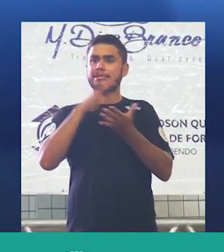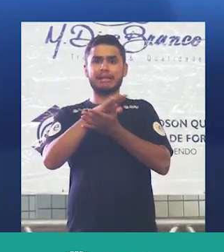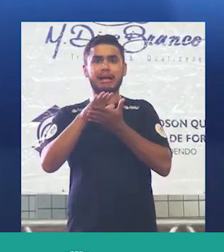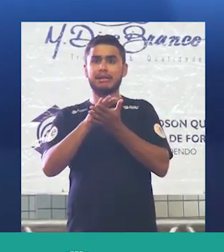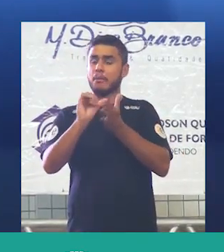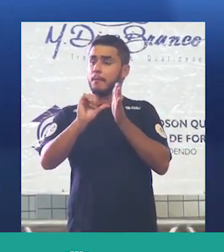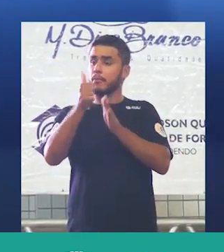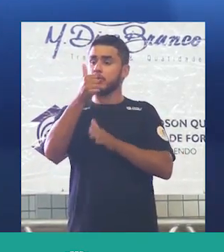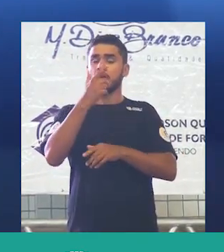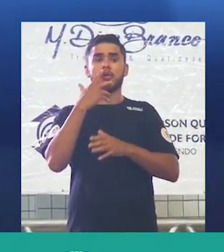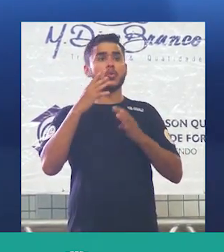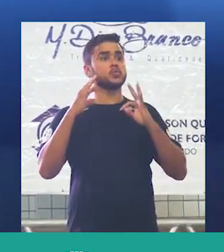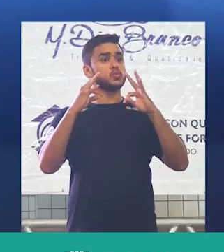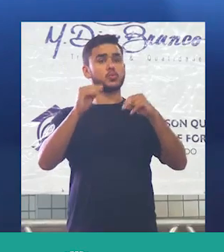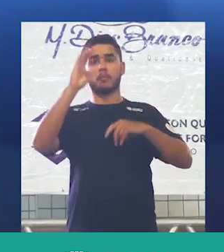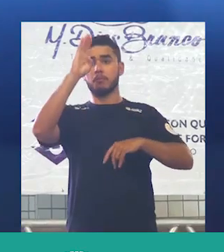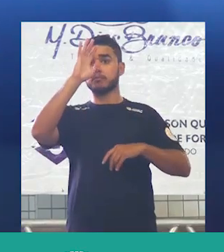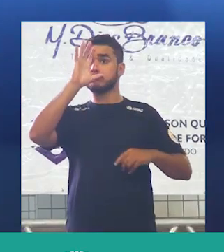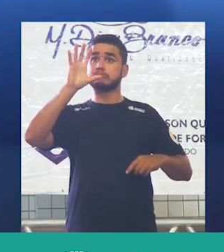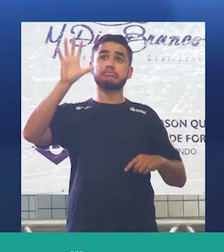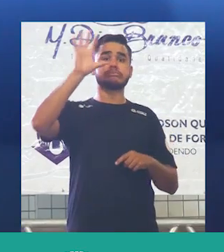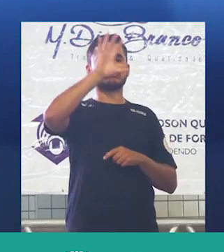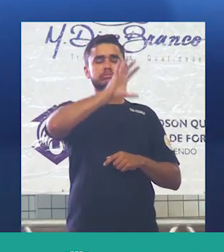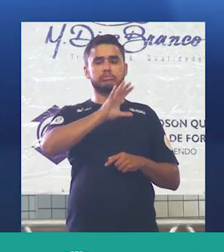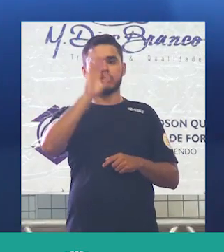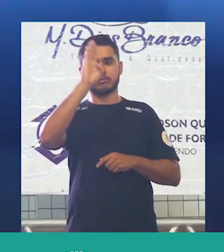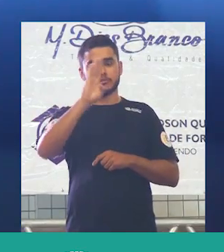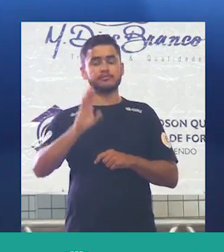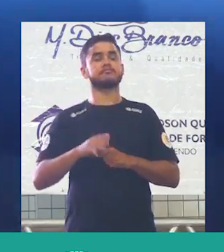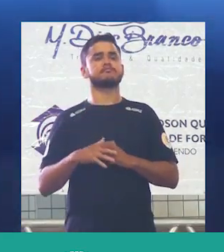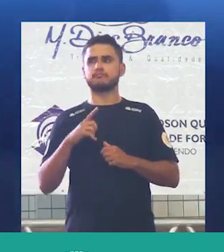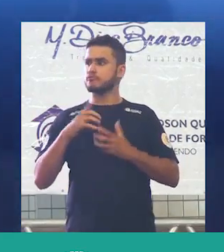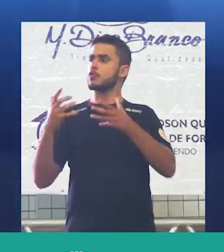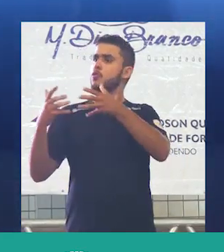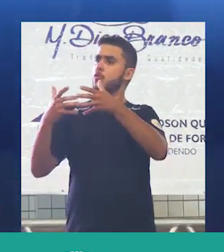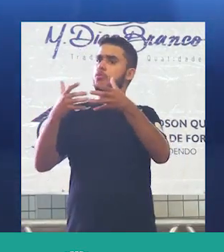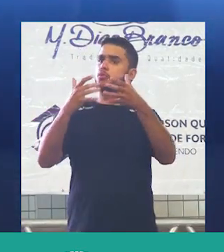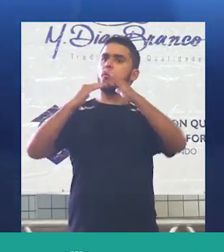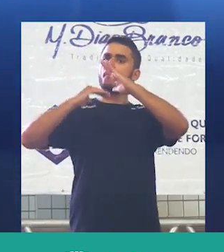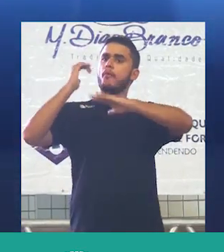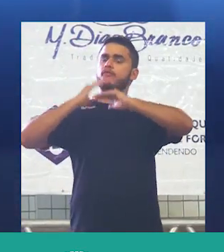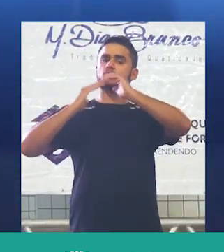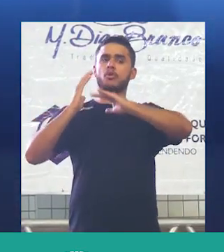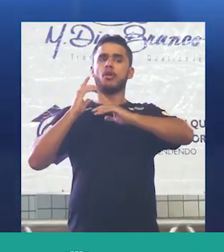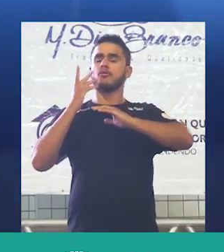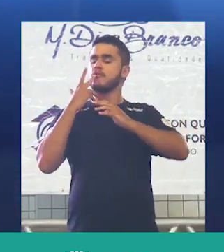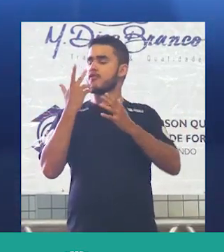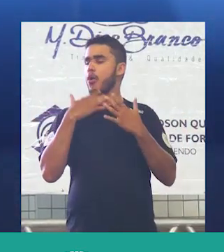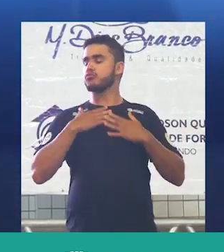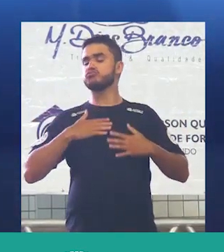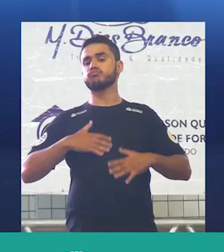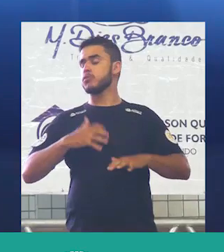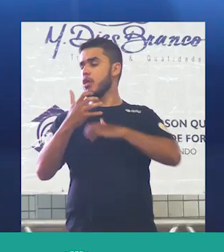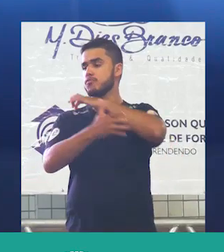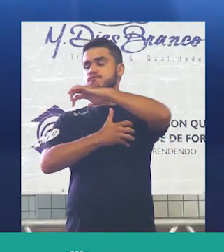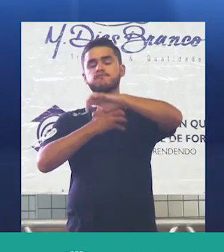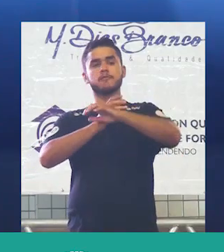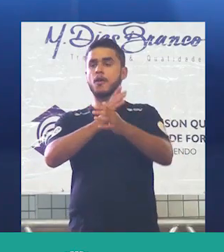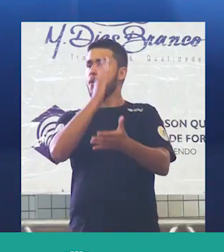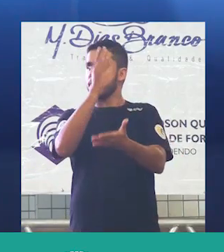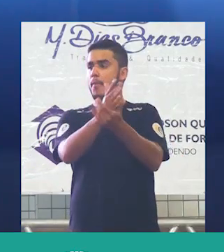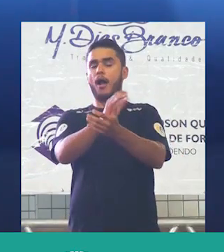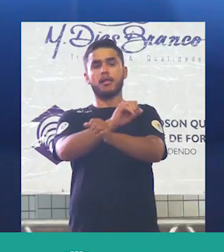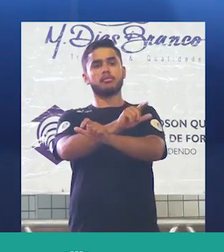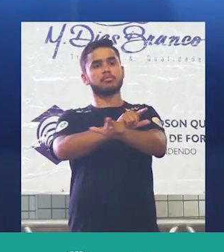tomou todo o território nacional, com centenas de categorias que cruzaram os braços nos 26 estados e no Distrito